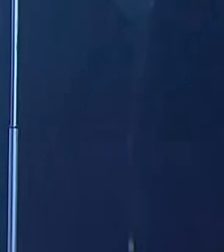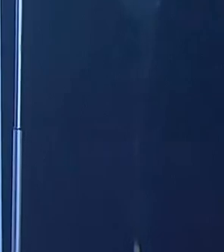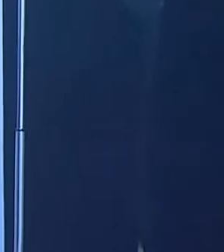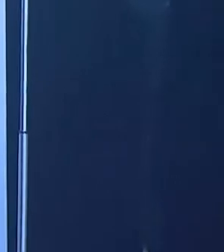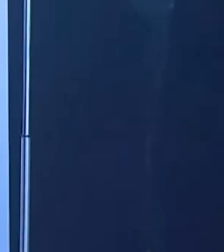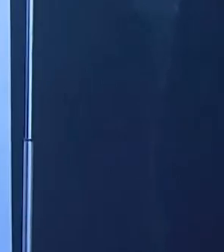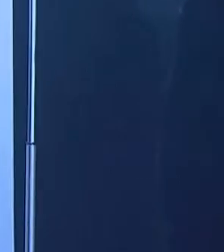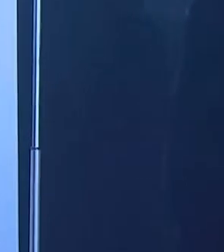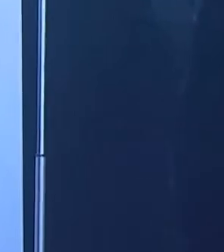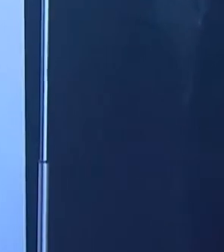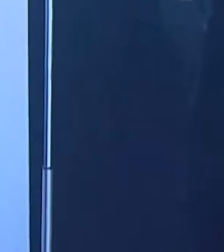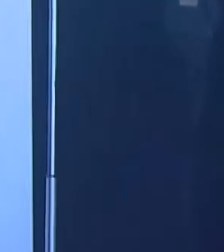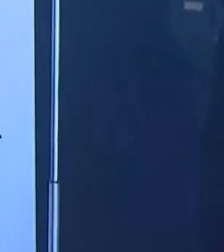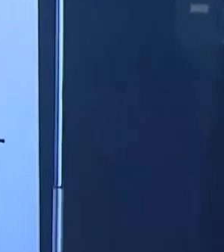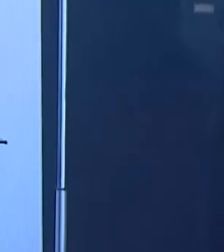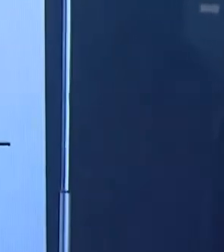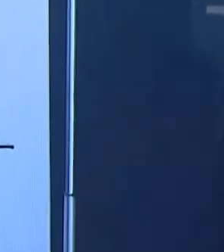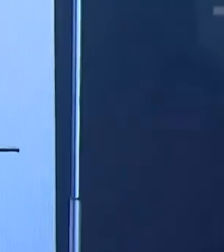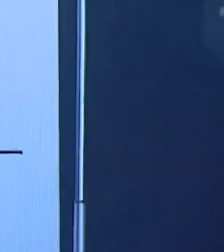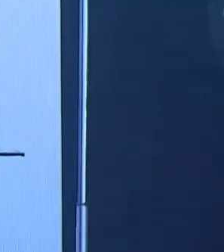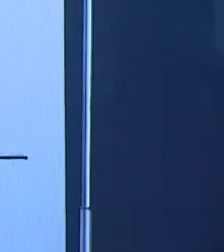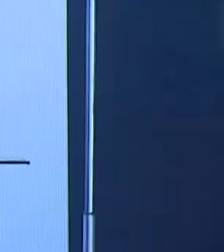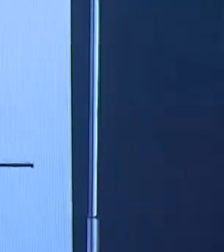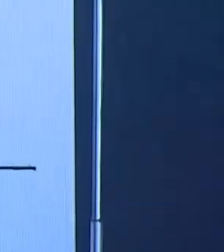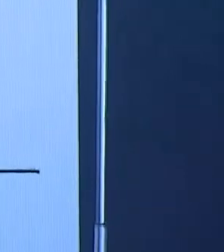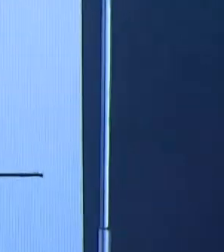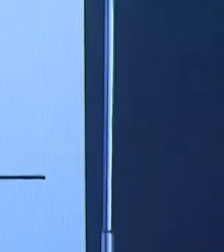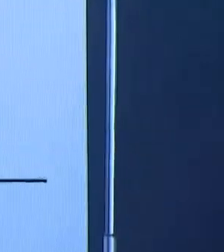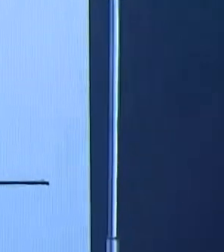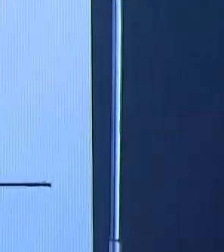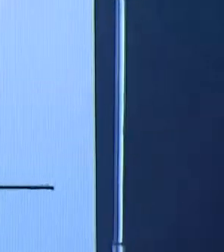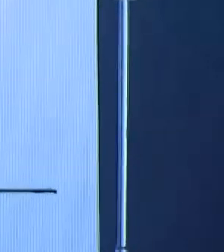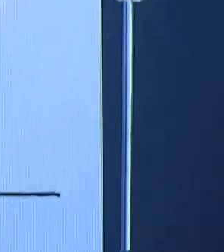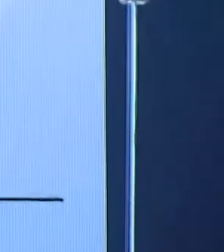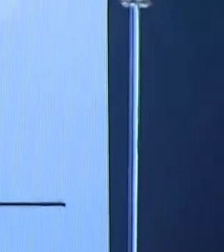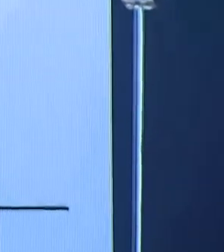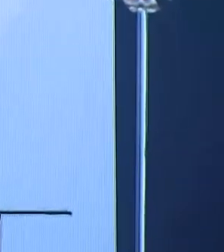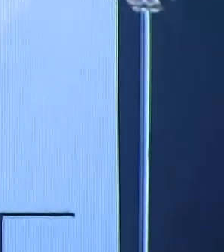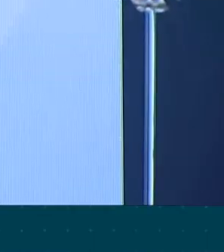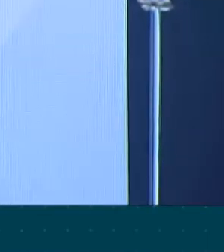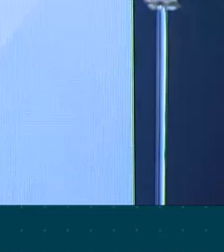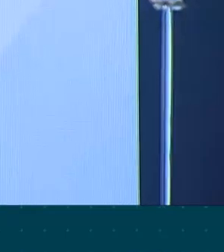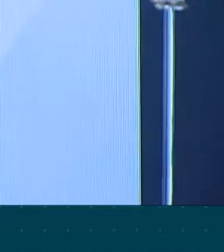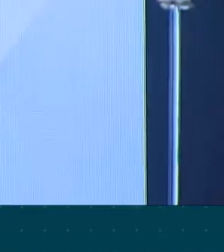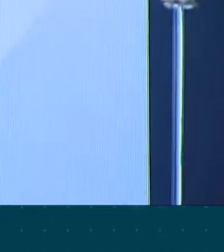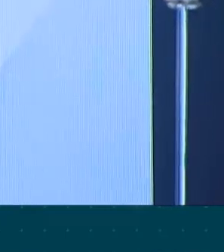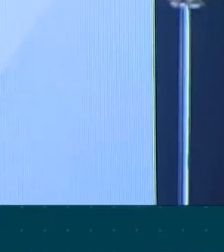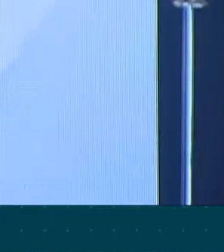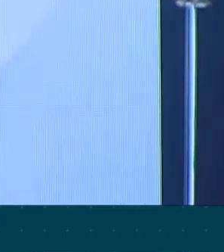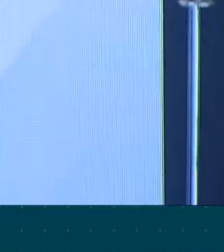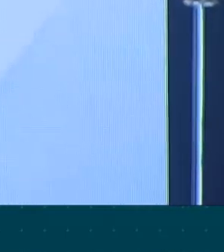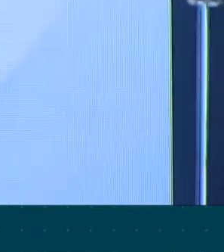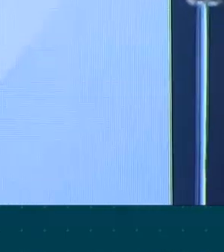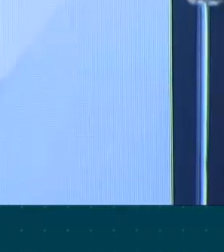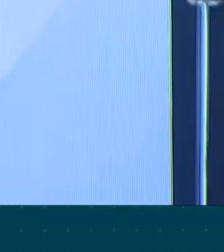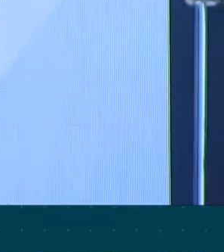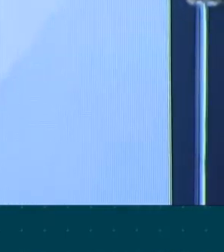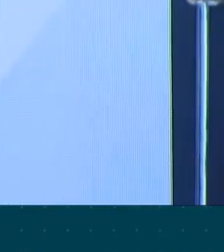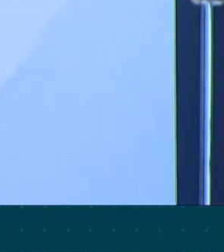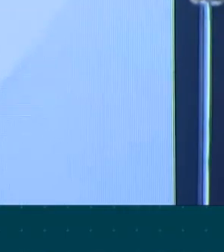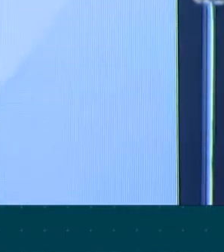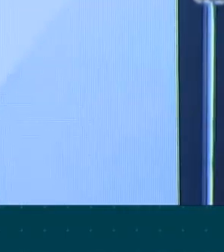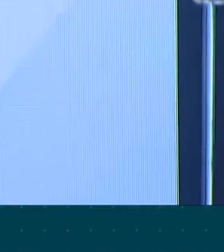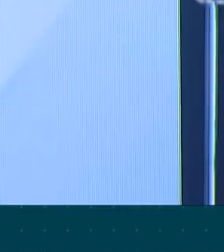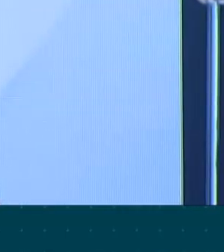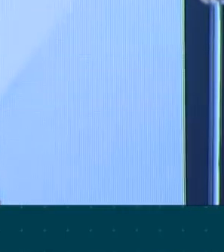Quero cumprimentar o presidente Jair Messias Bolsonaro, em nome de, na pessoa de quem cumprimento a todos os